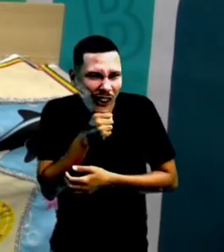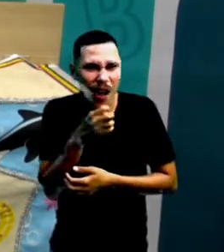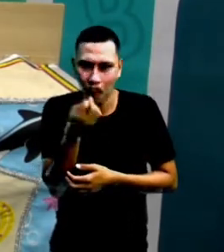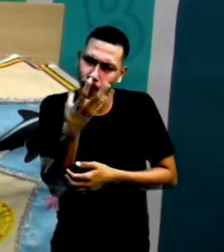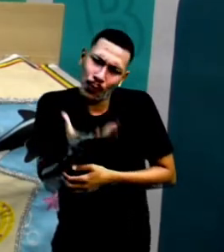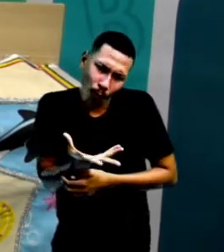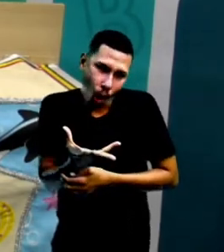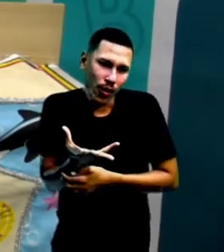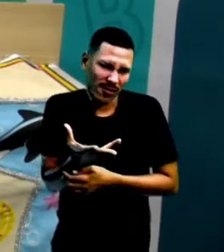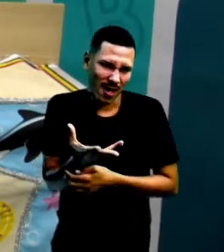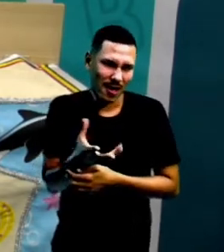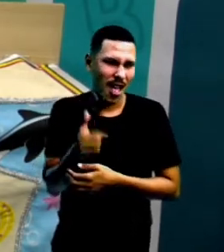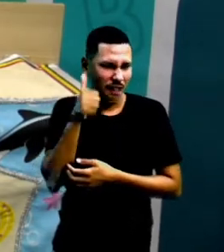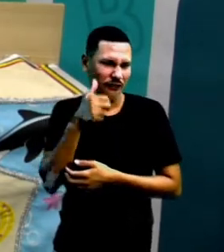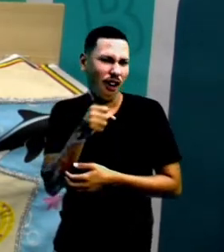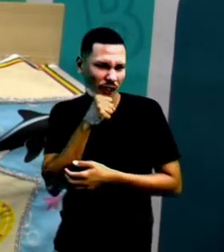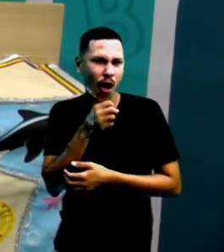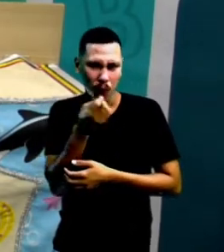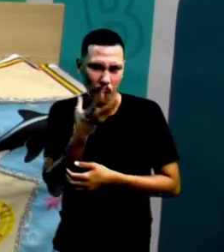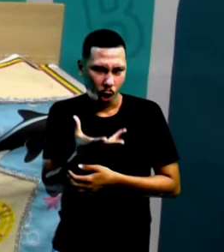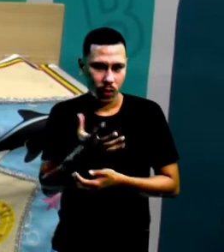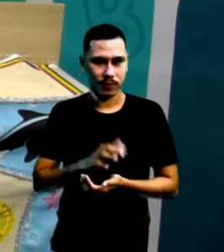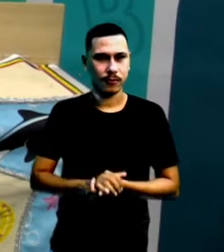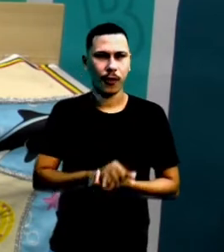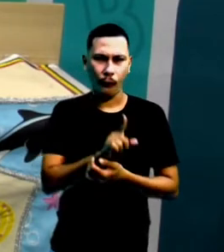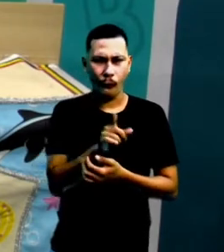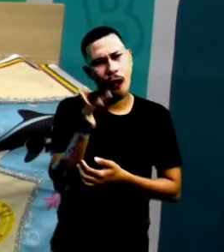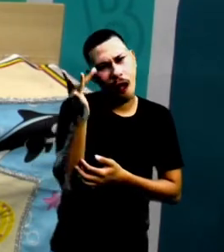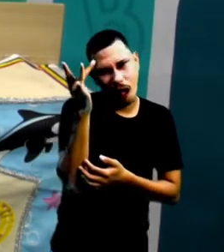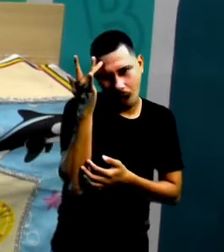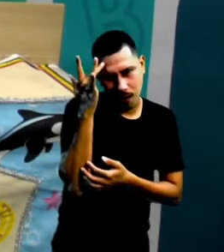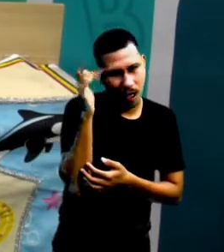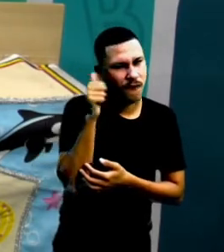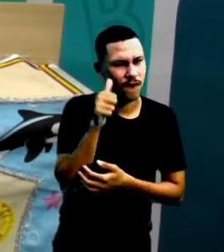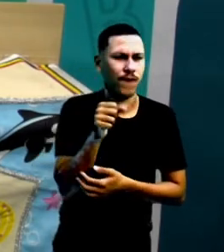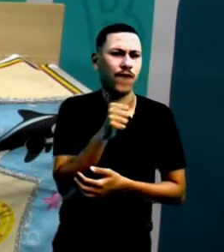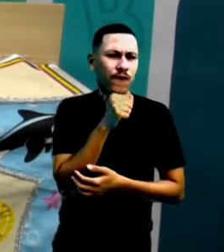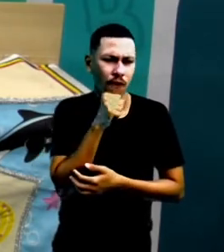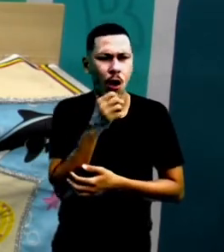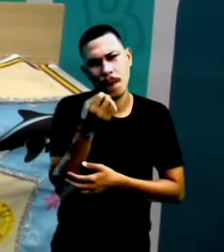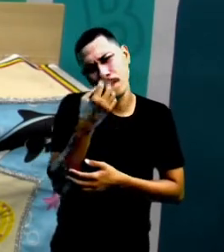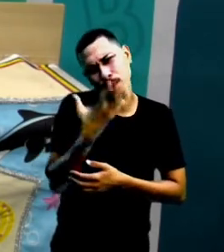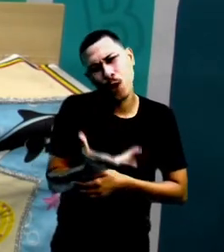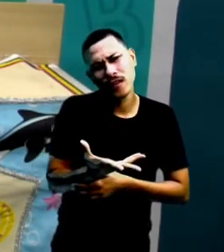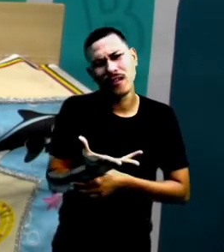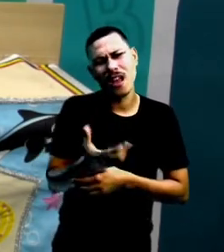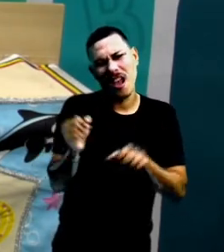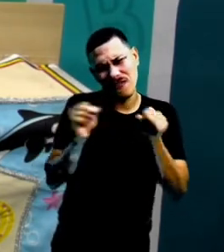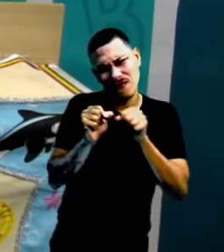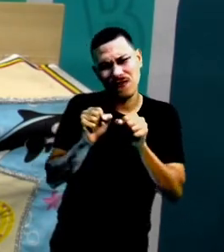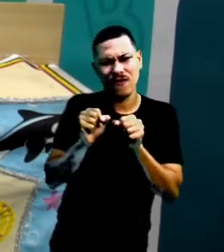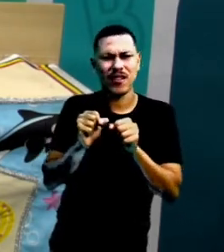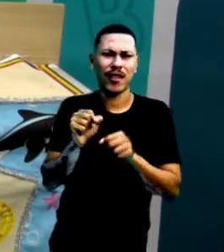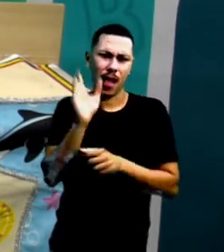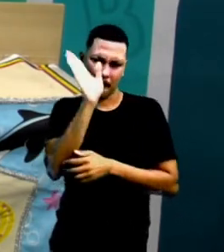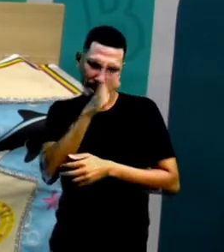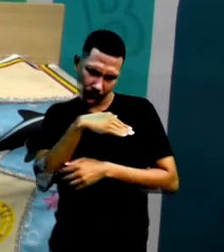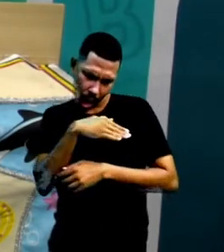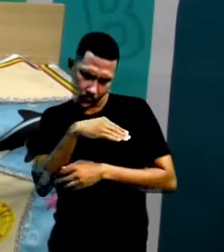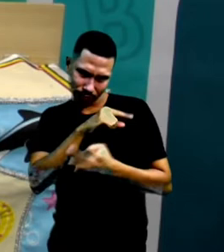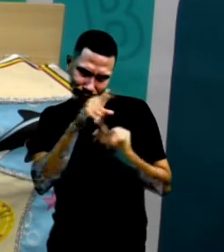ter vovó. Tu acha que essa vovó boazinha ia fazer algum mal pra esses